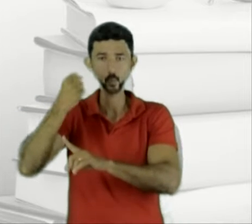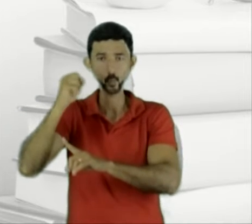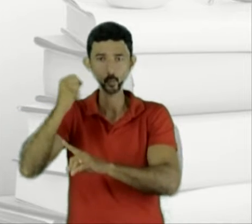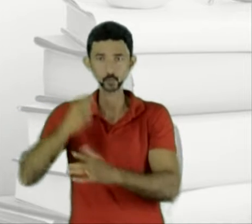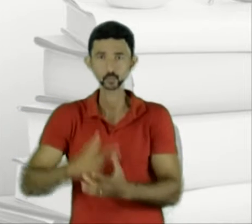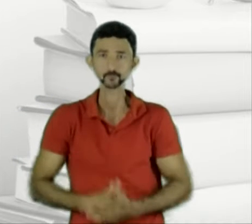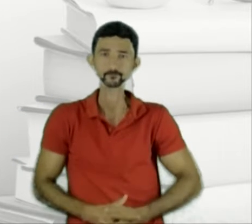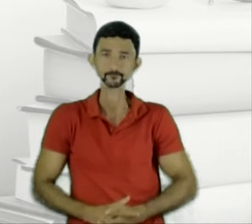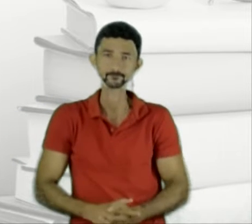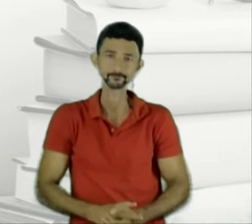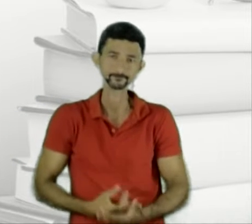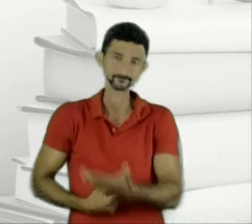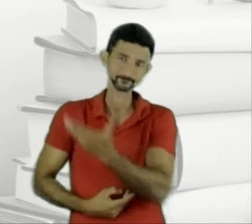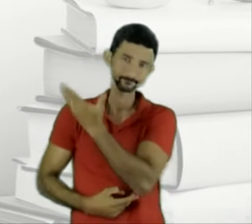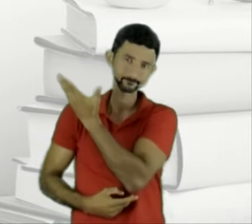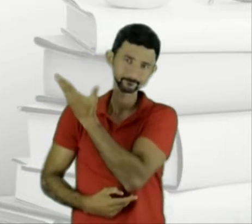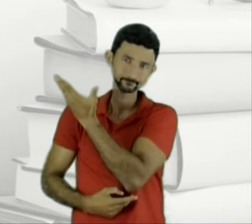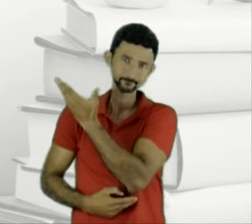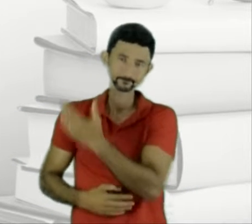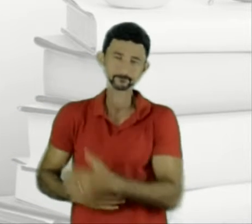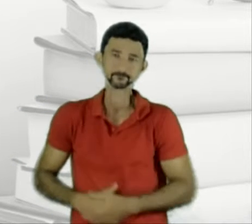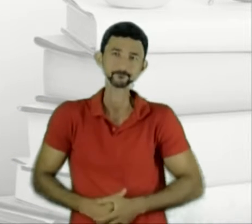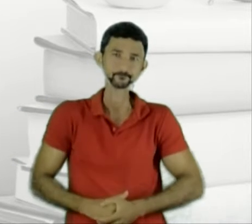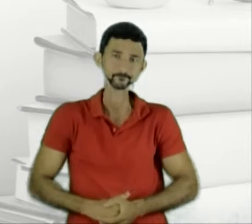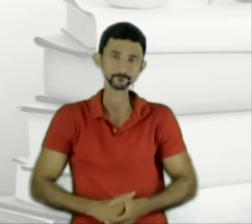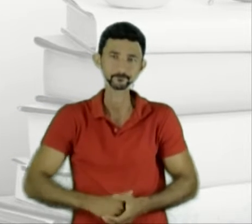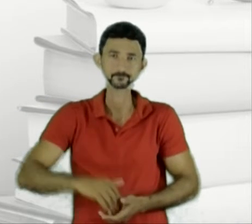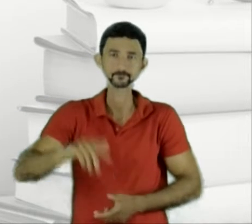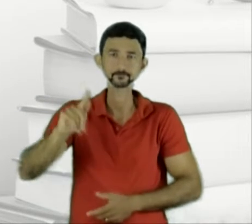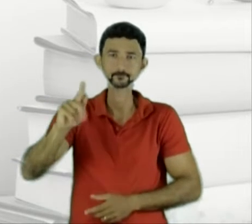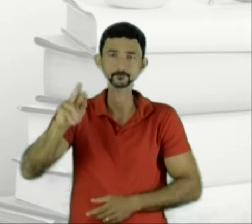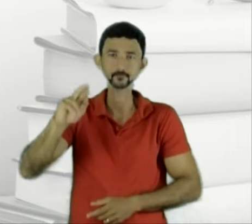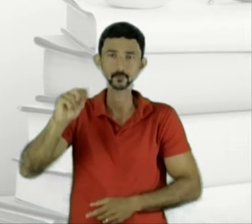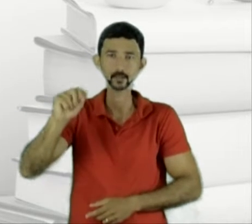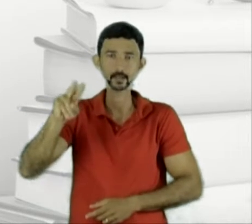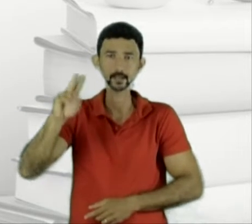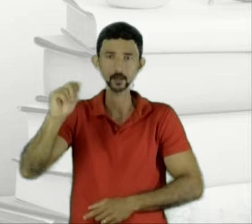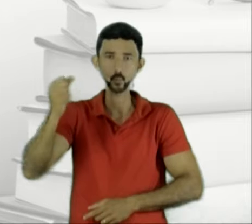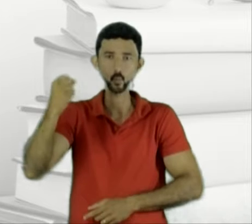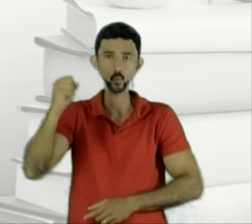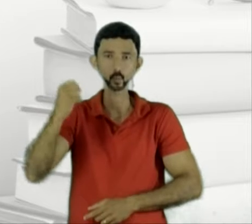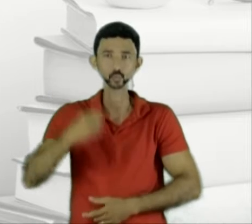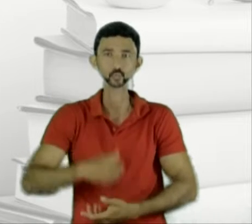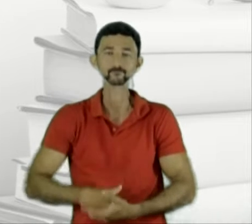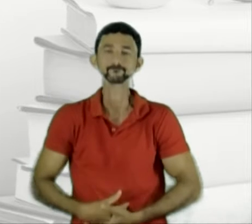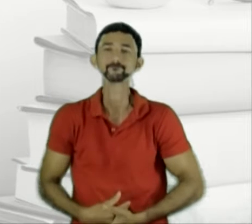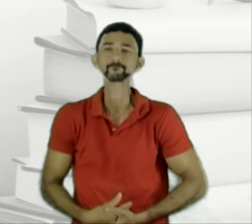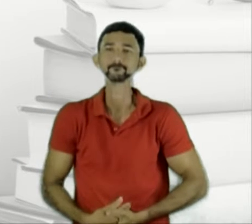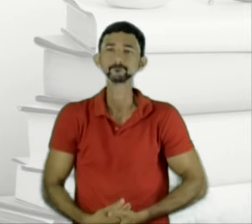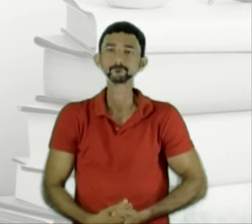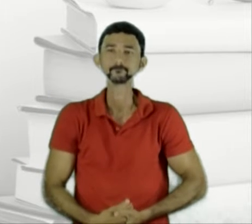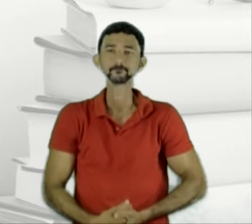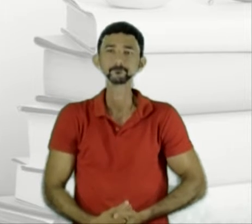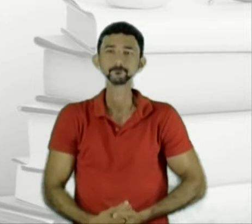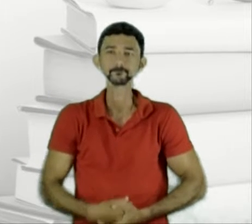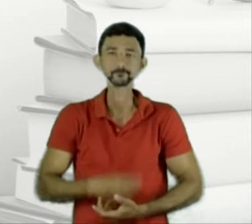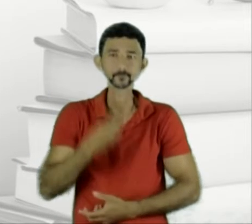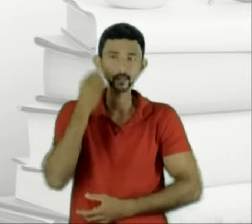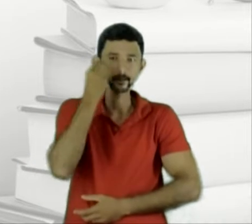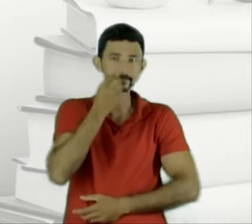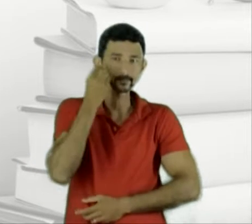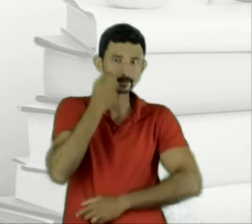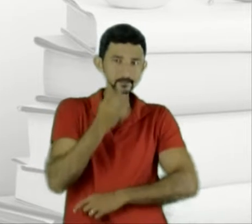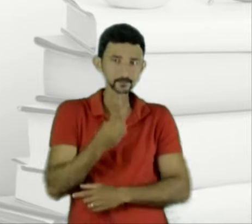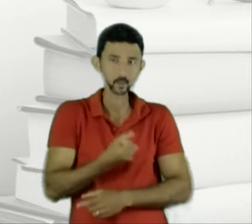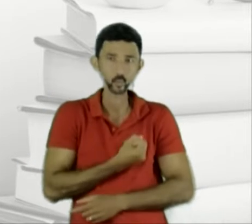8. Então, a gente diz que esse monômio tem o grau 8, certo? Vamos analisar